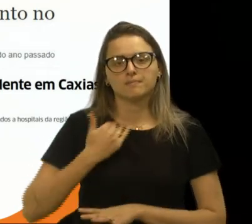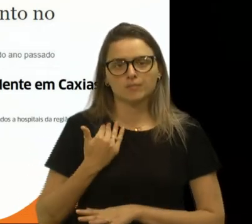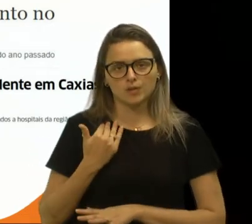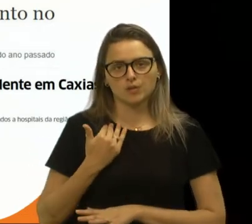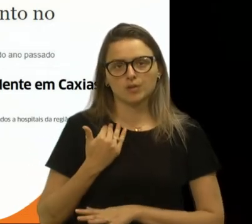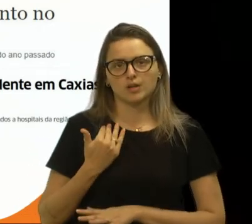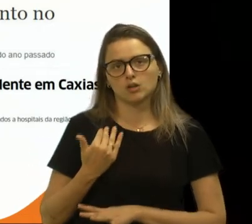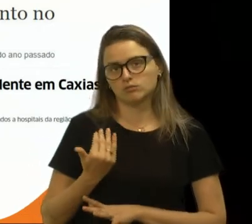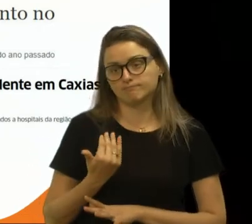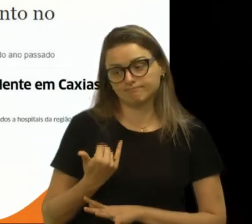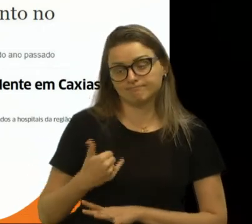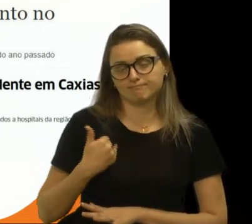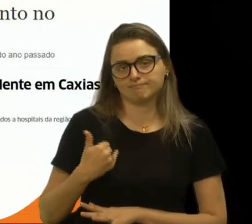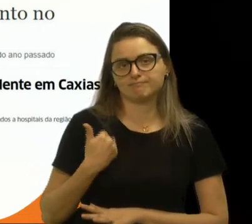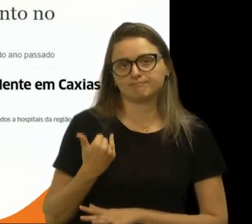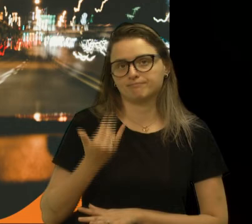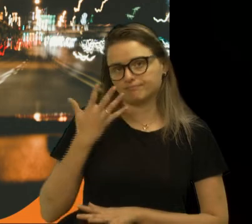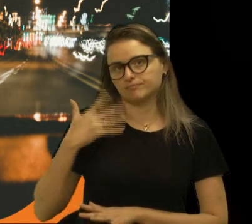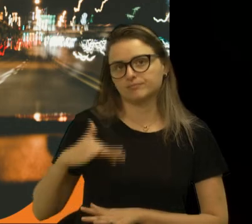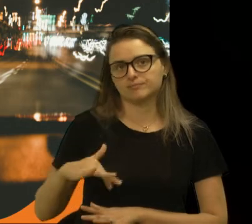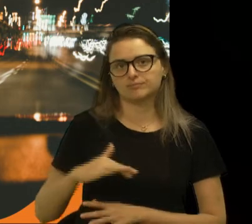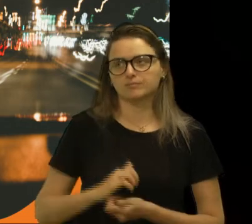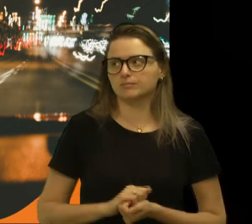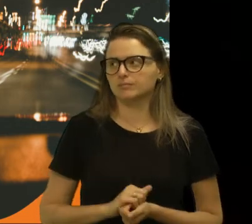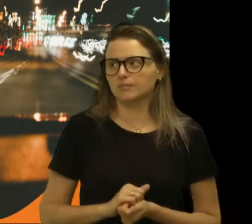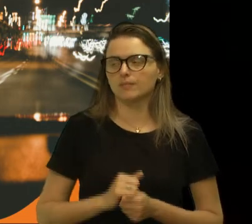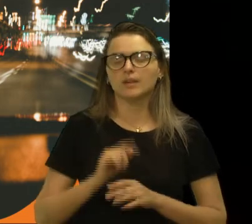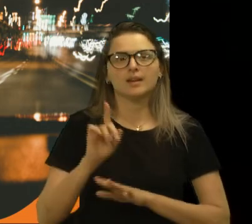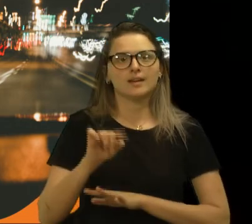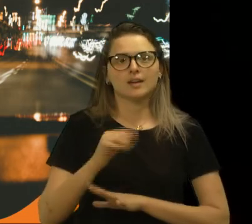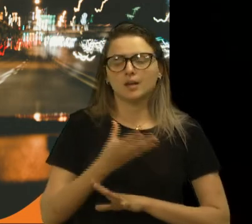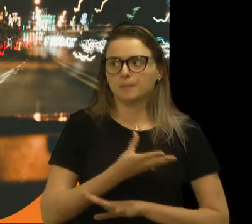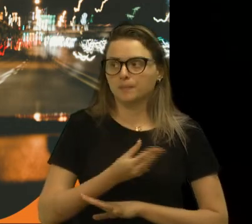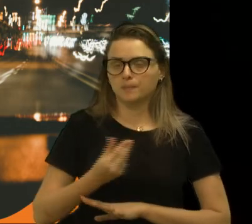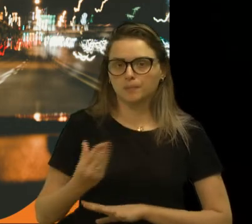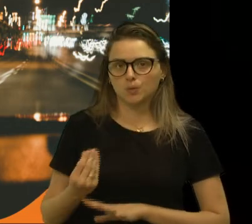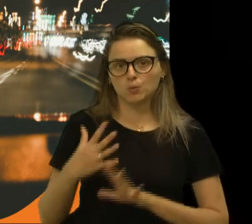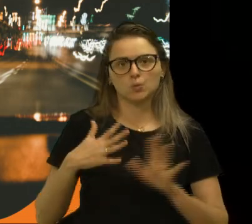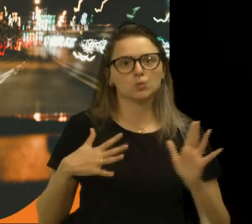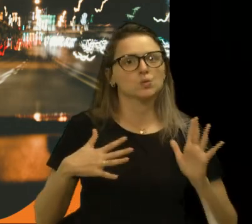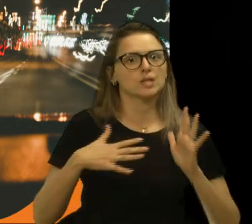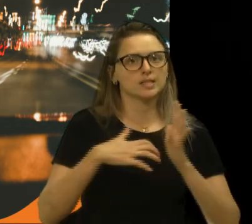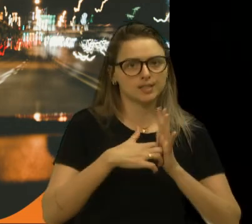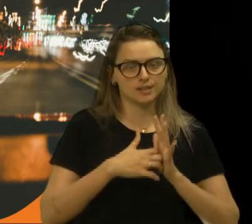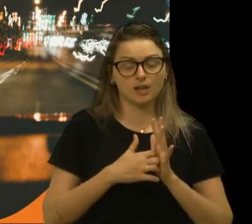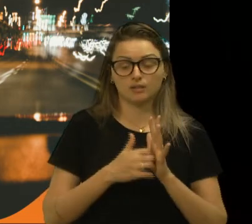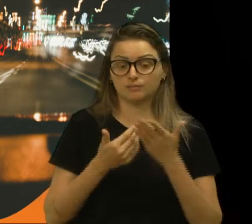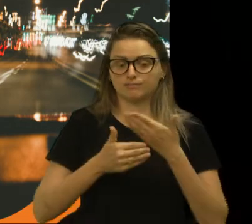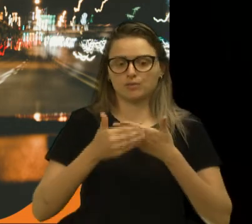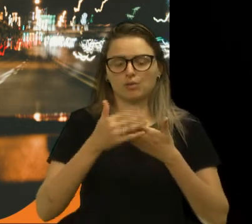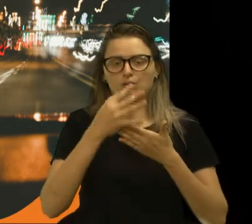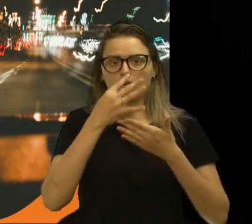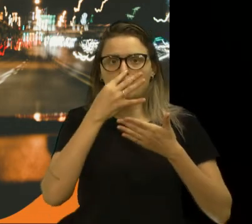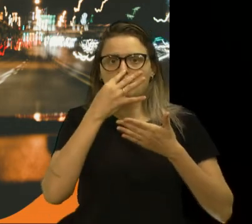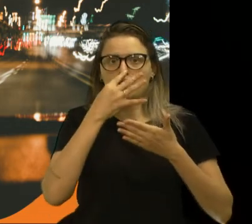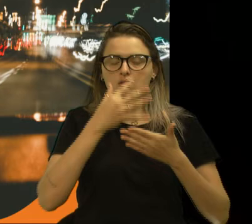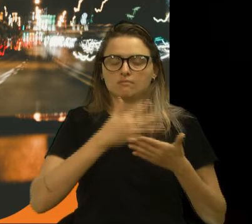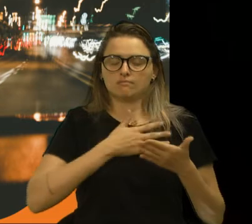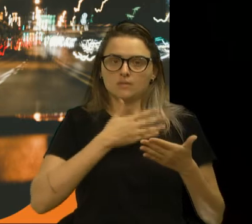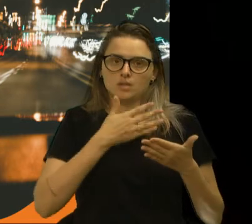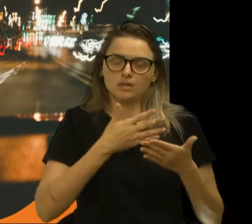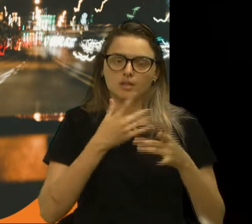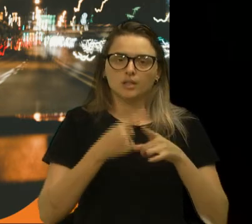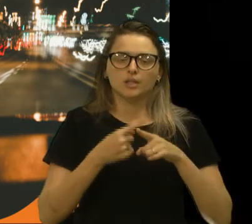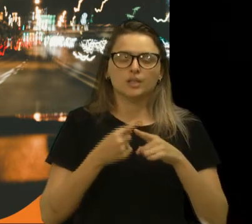menor de idade. Então, esse índice elevado de acidentes, ele chama atenção e faz com que,